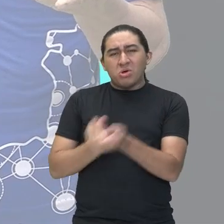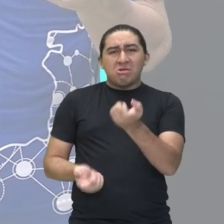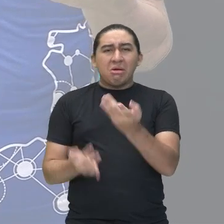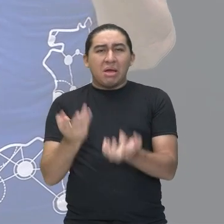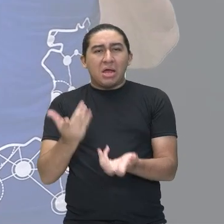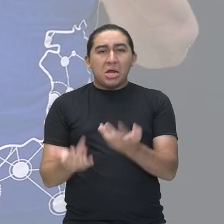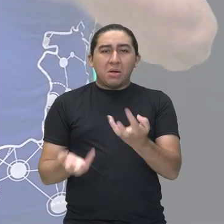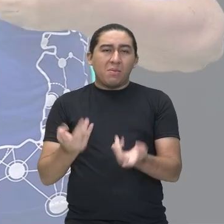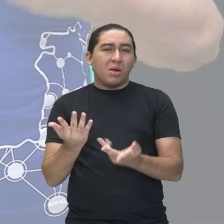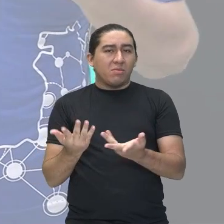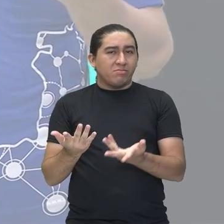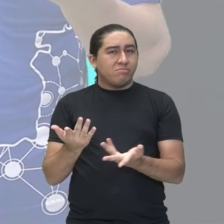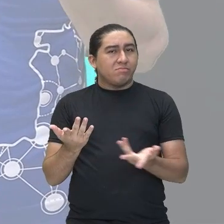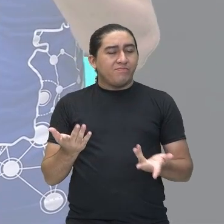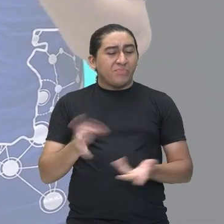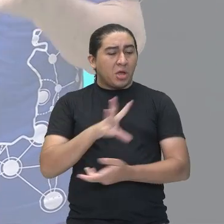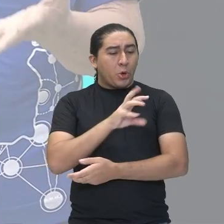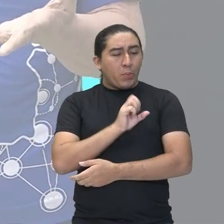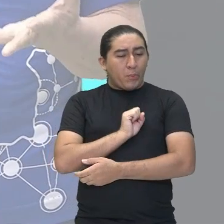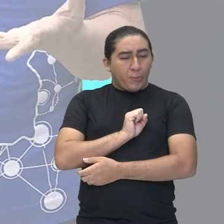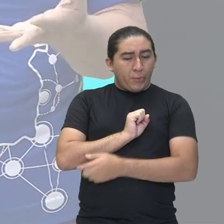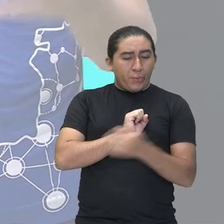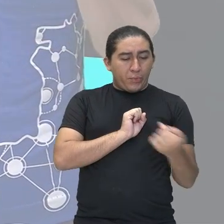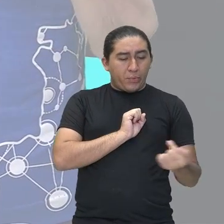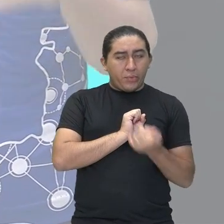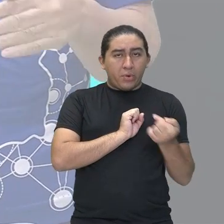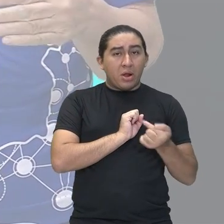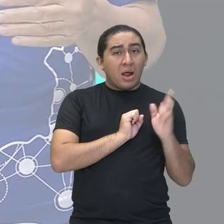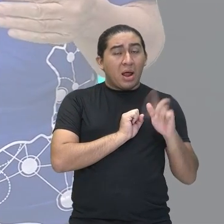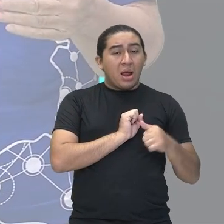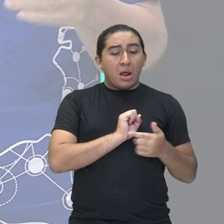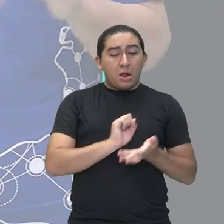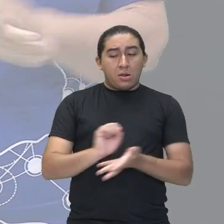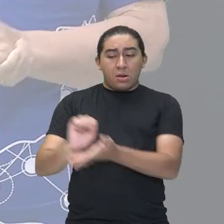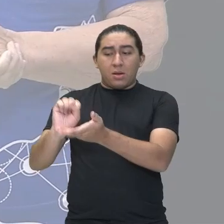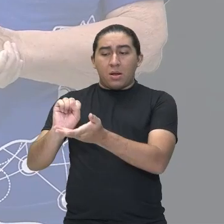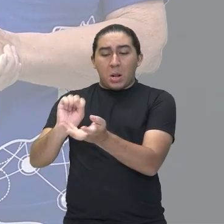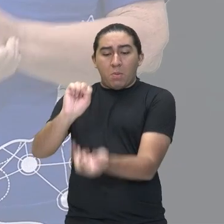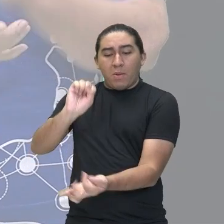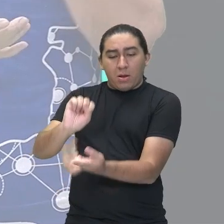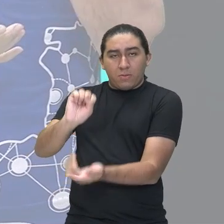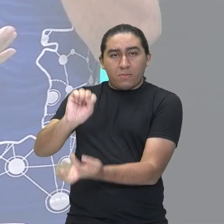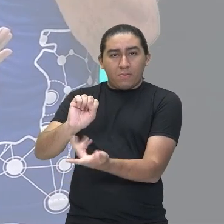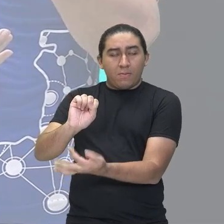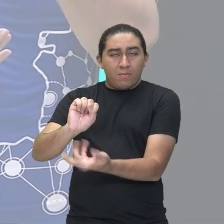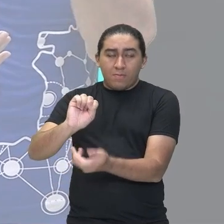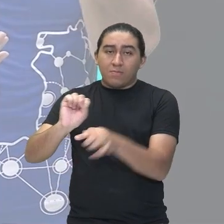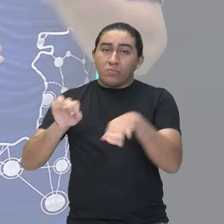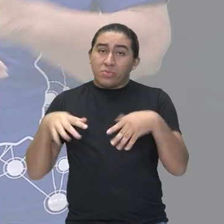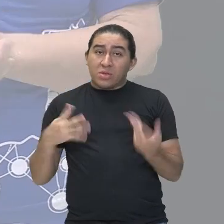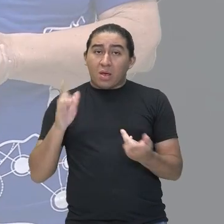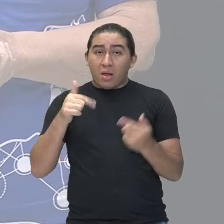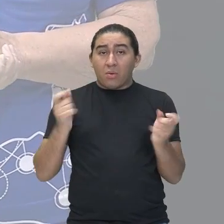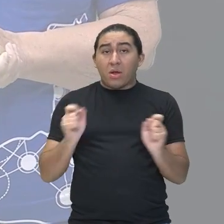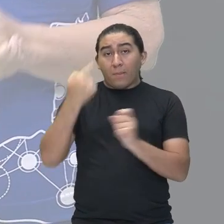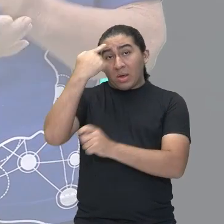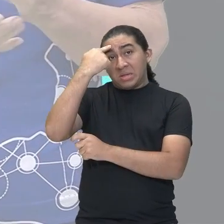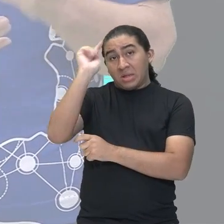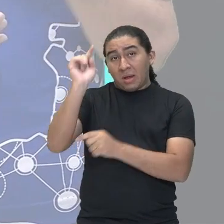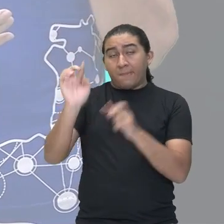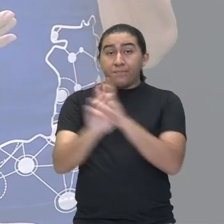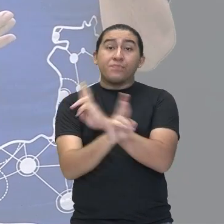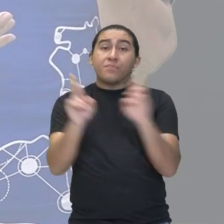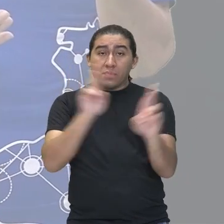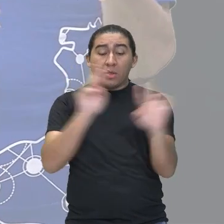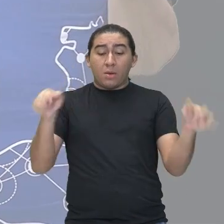se vê. Então, o amor queima e não se vê, eu tenho aí um conceptismo, jogo de ideias.